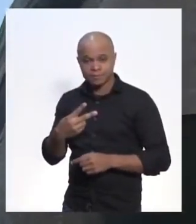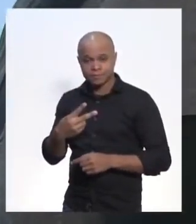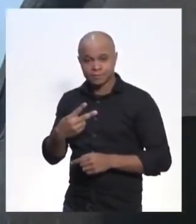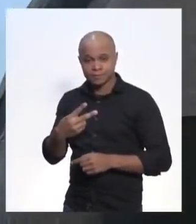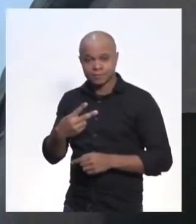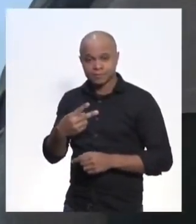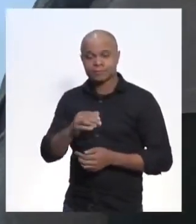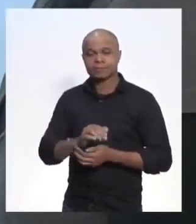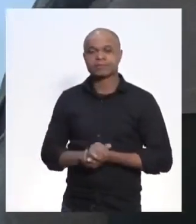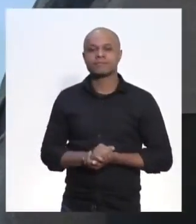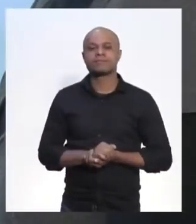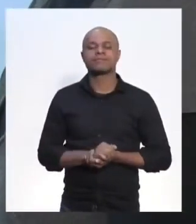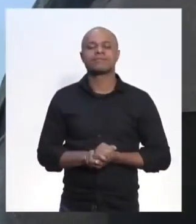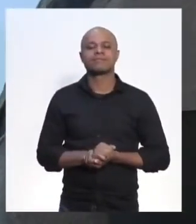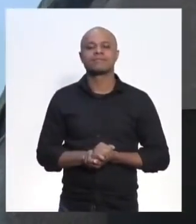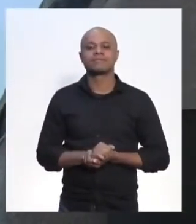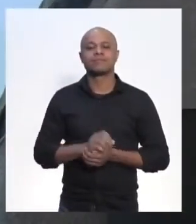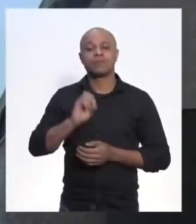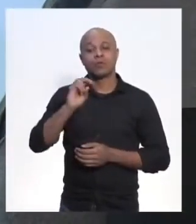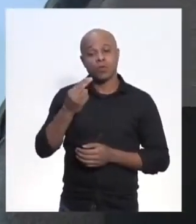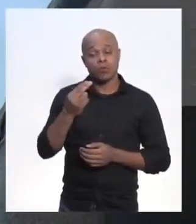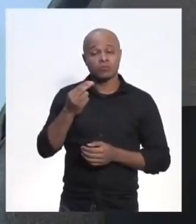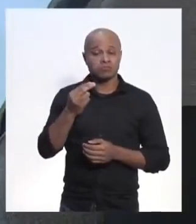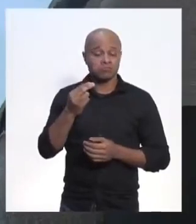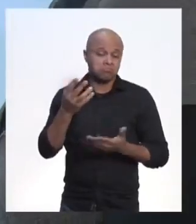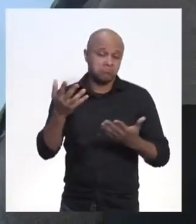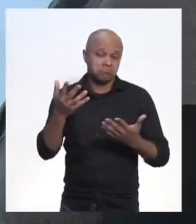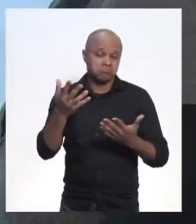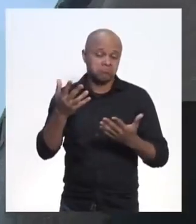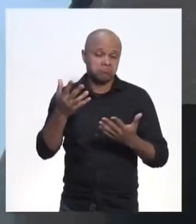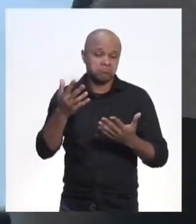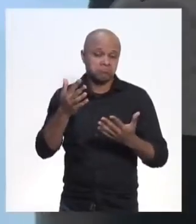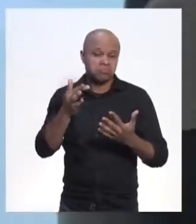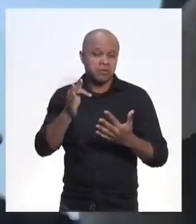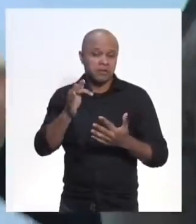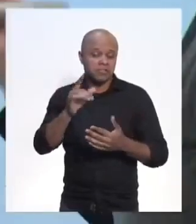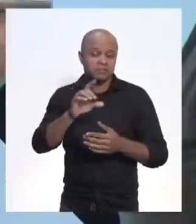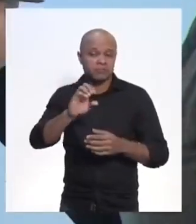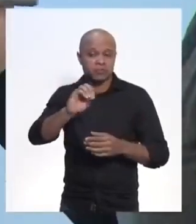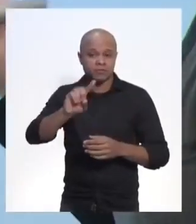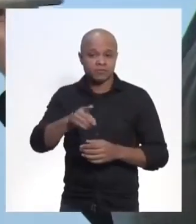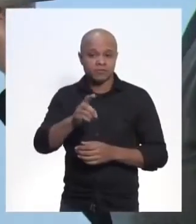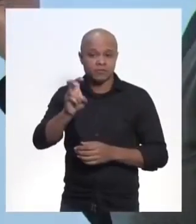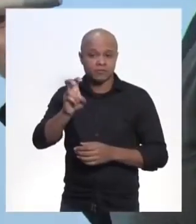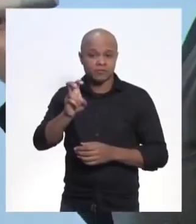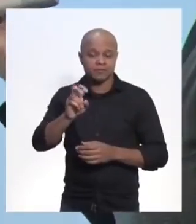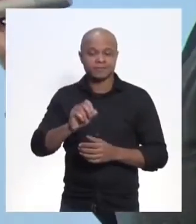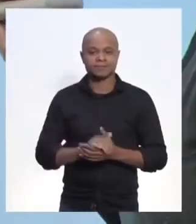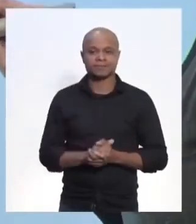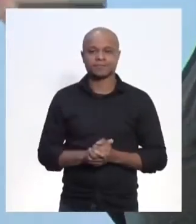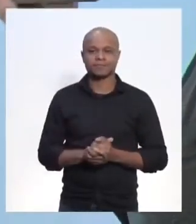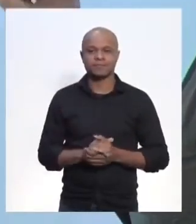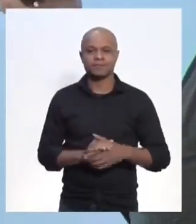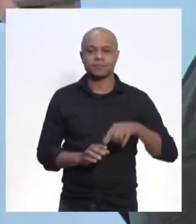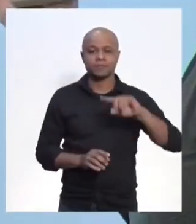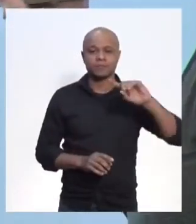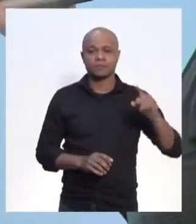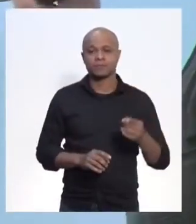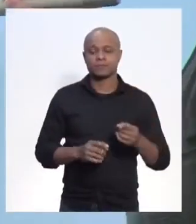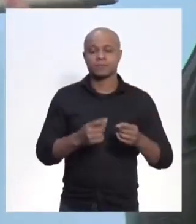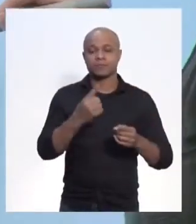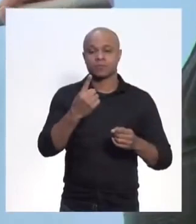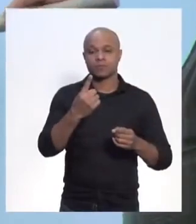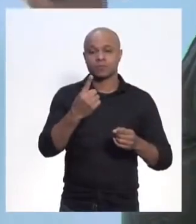o próprio 2. Ou a gente deixa em formato de fração, ou a gente usa decimal. Então, a gente tem o par ordenado 1